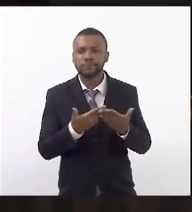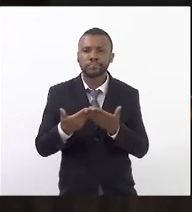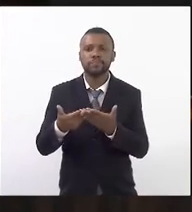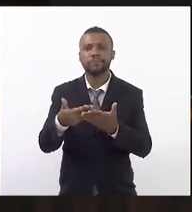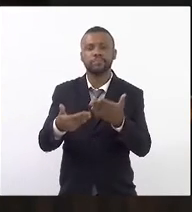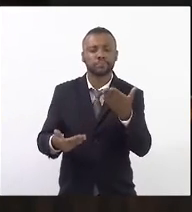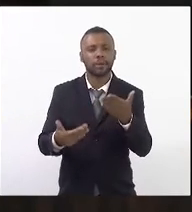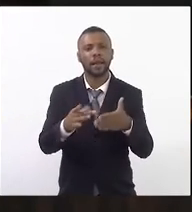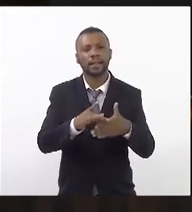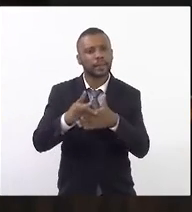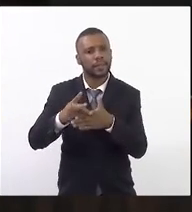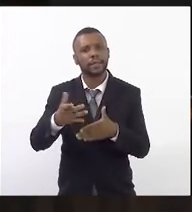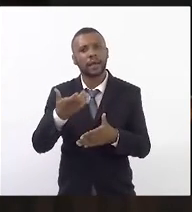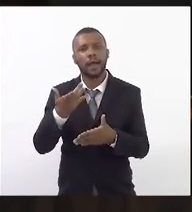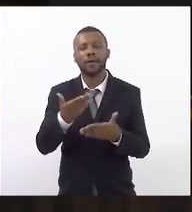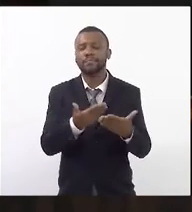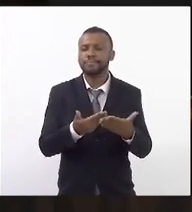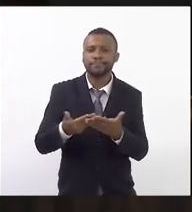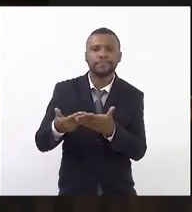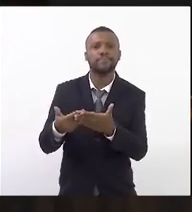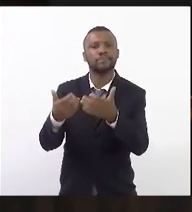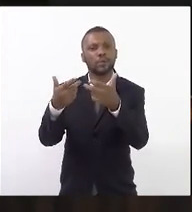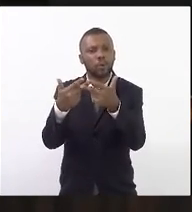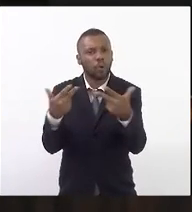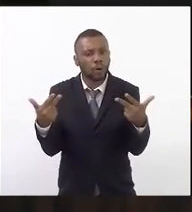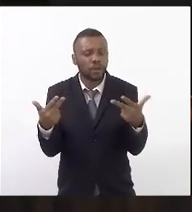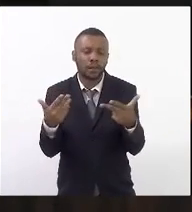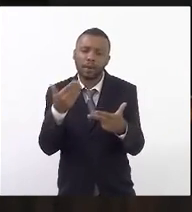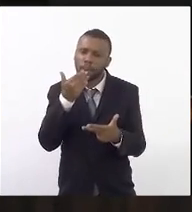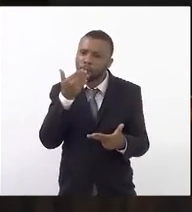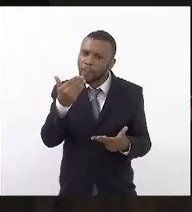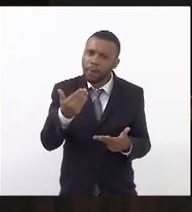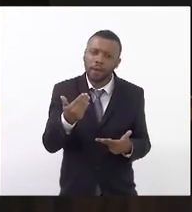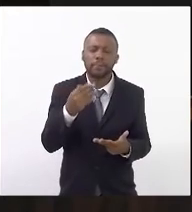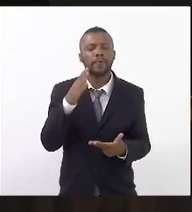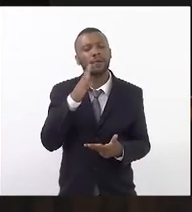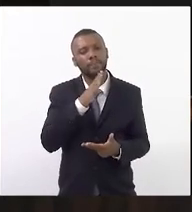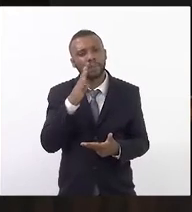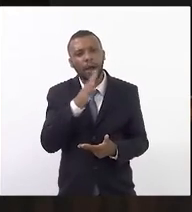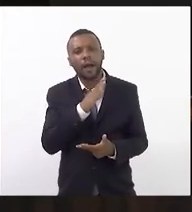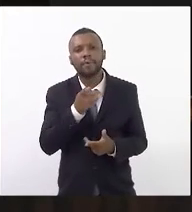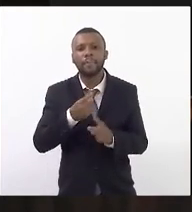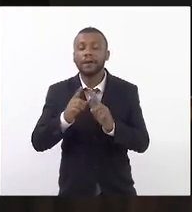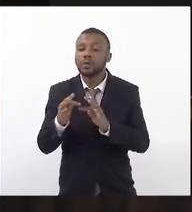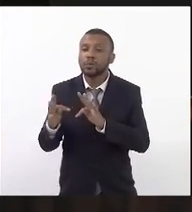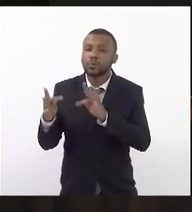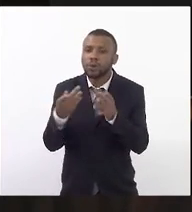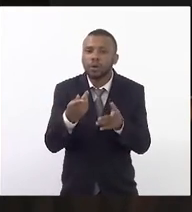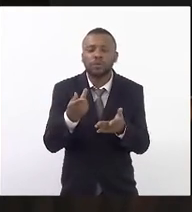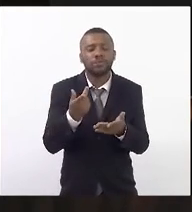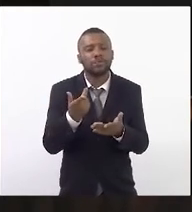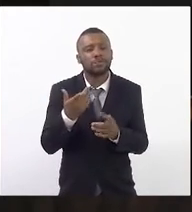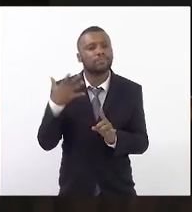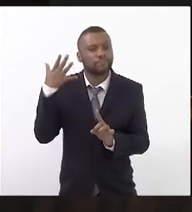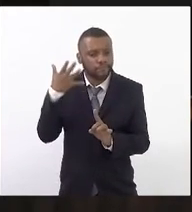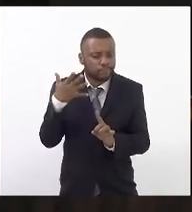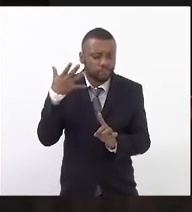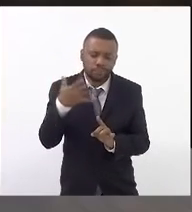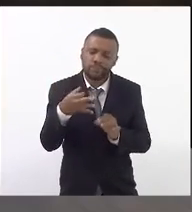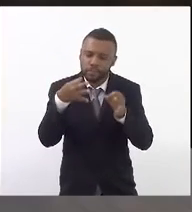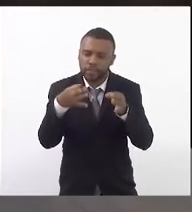lideranças que quiserem fazer um encaminhamento, te pede aí para fazer um encaminhamento mais breve, mas que todos façam o encaminhamento das bancadas.